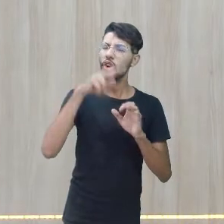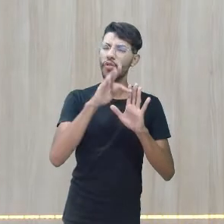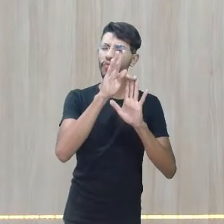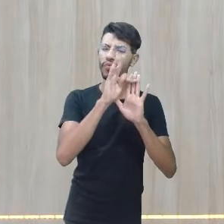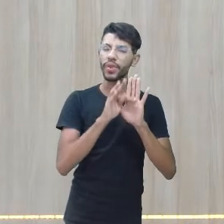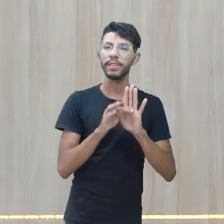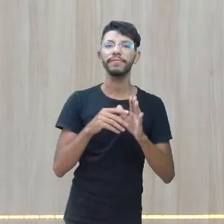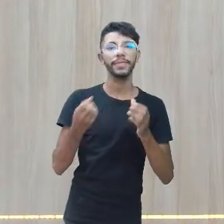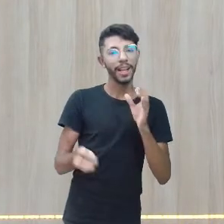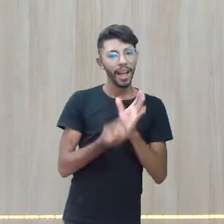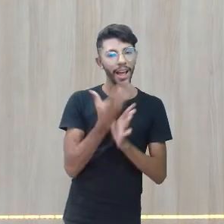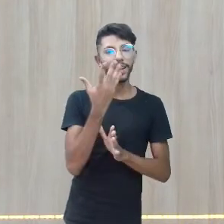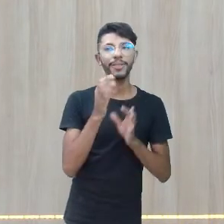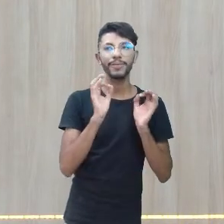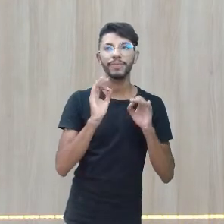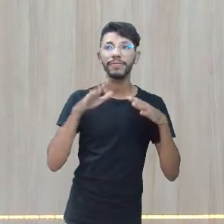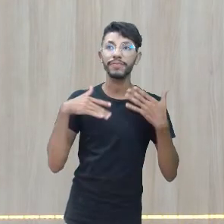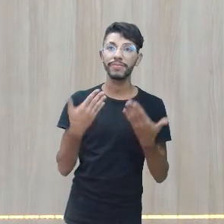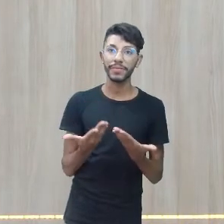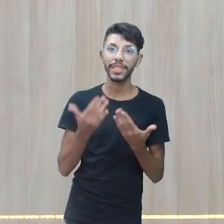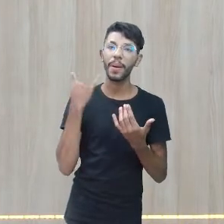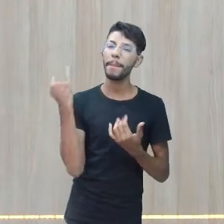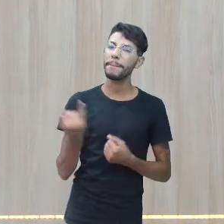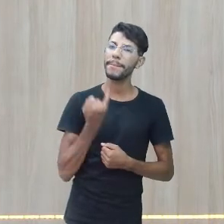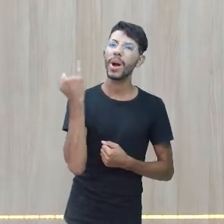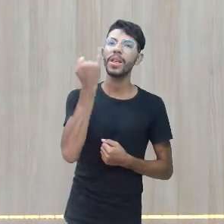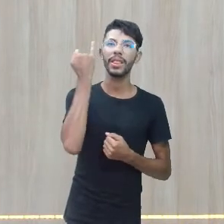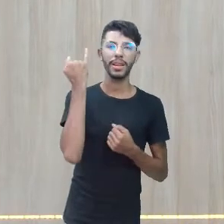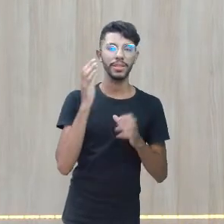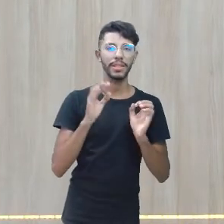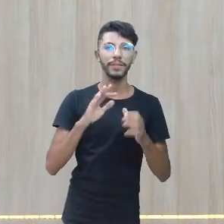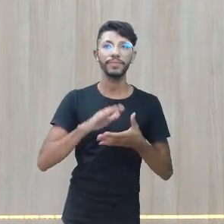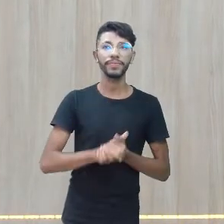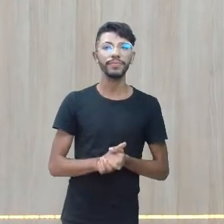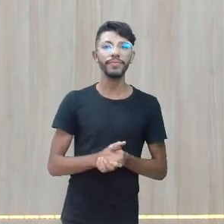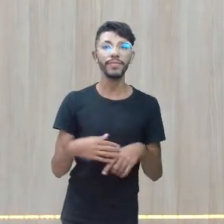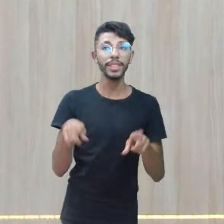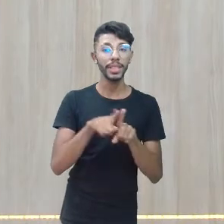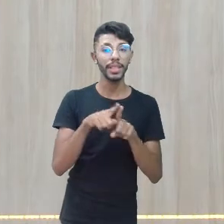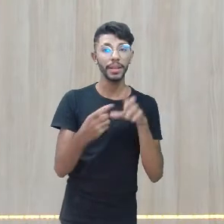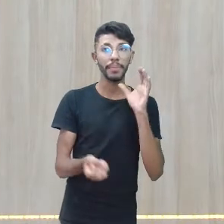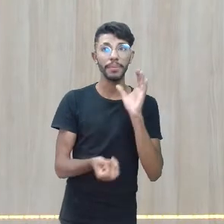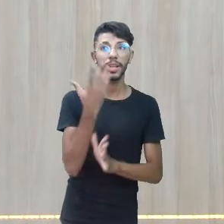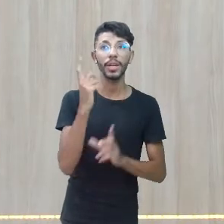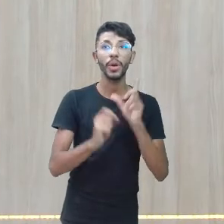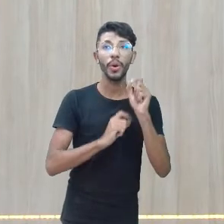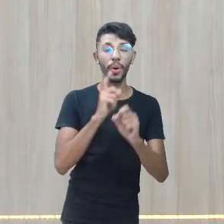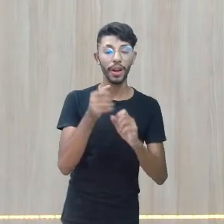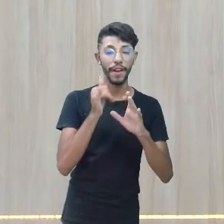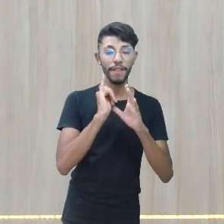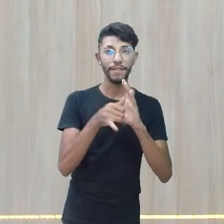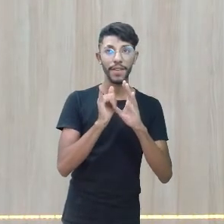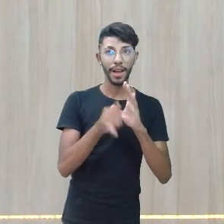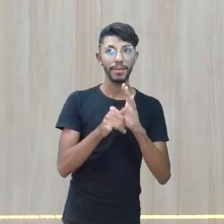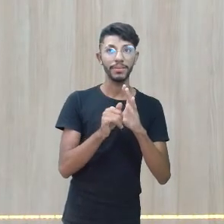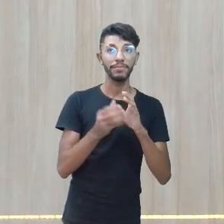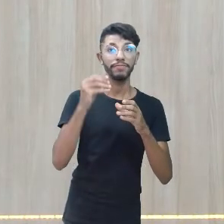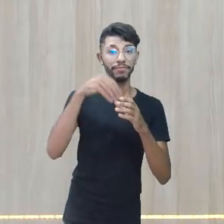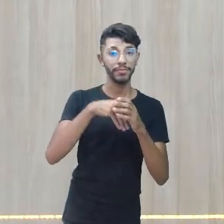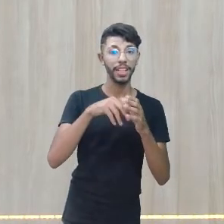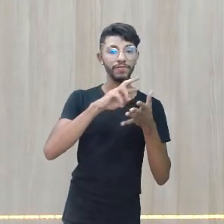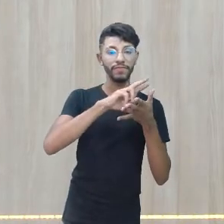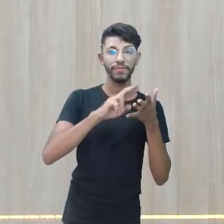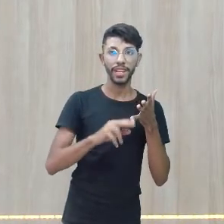criou. Então, isso é muito importante. Ele criou também suas fábulas e nelas